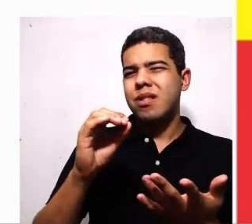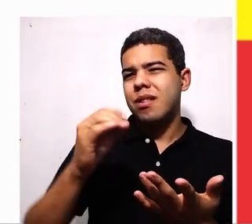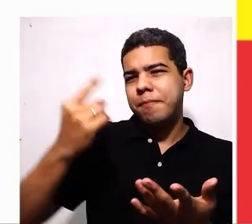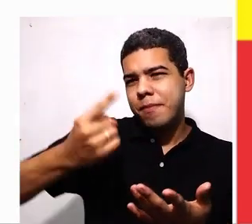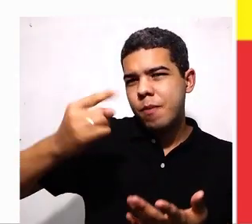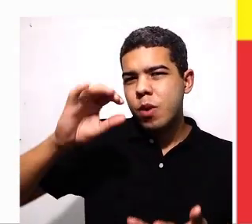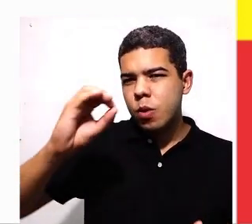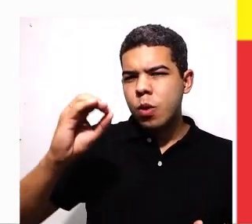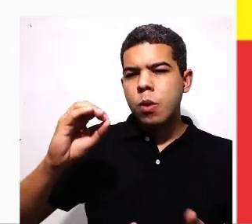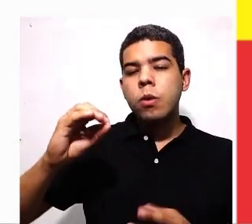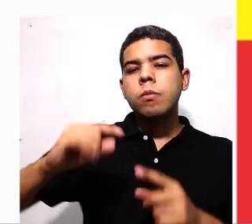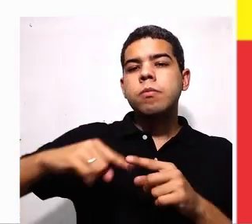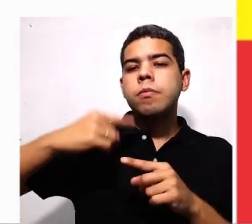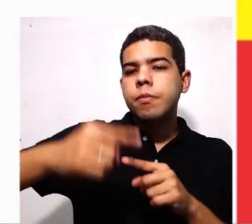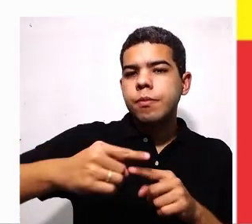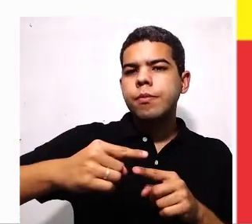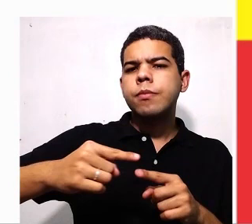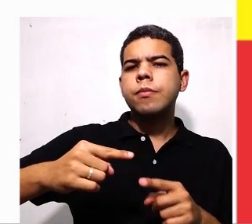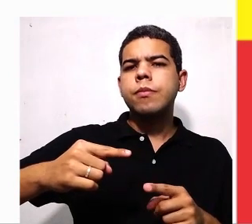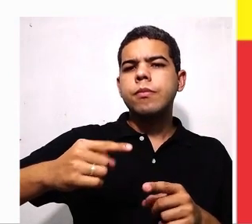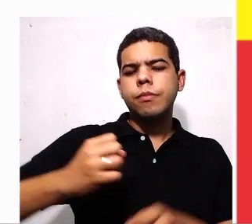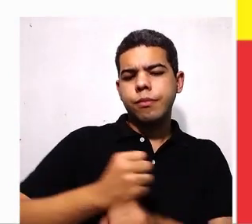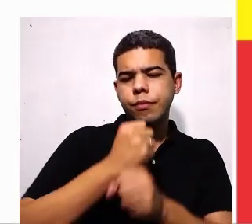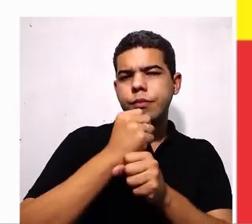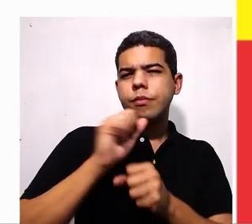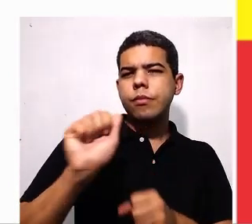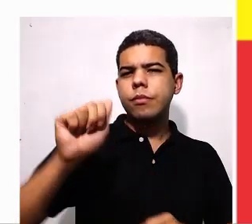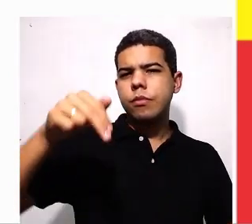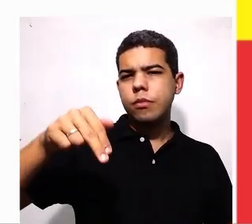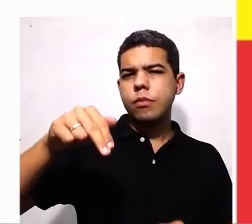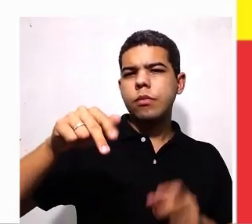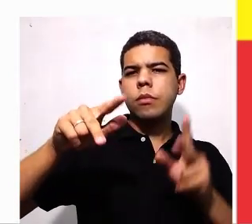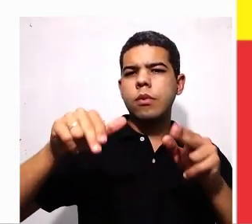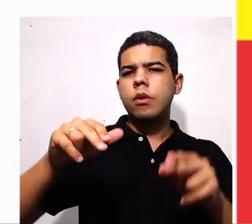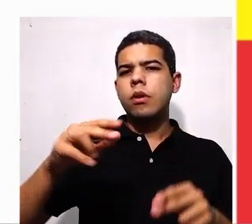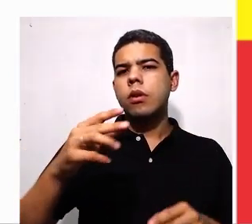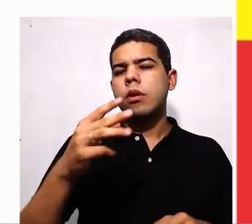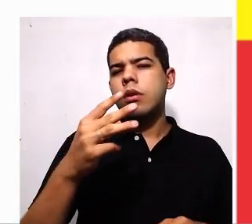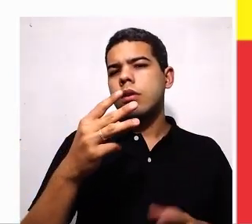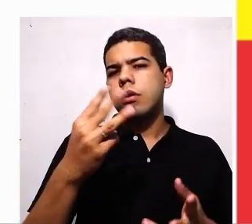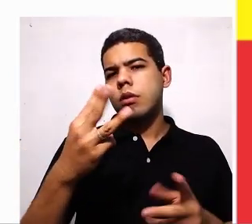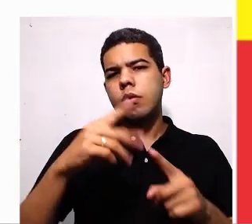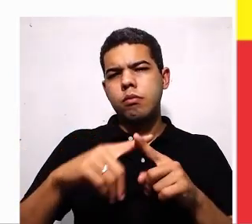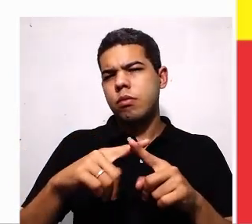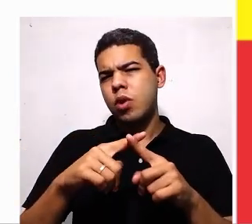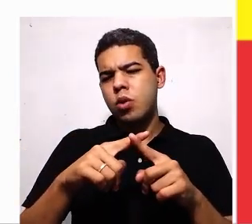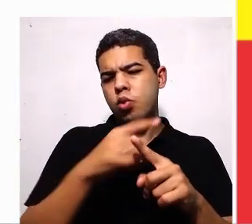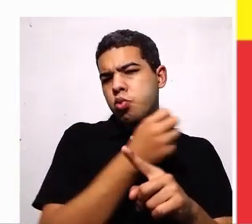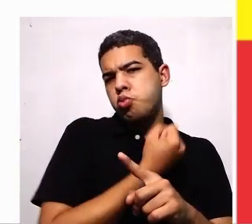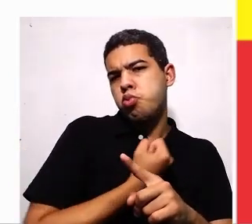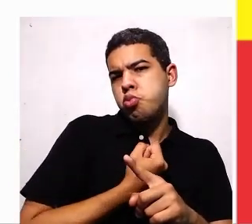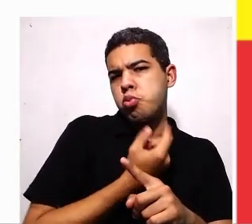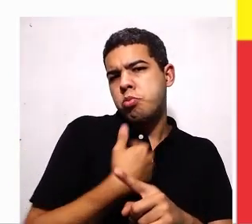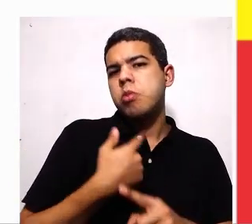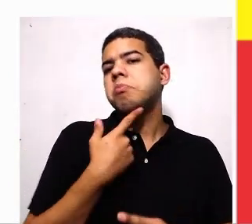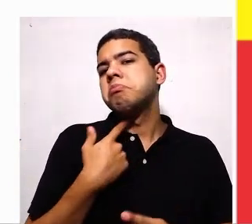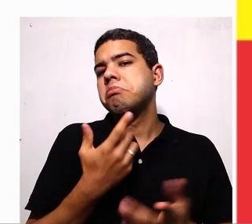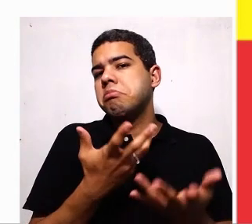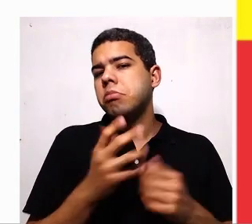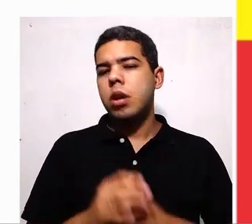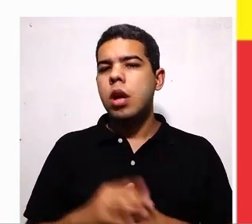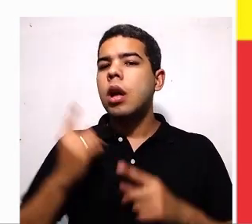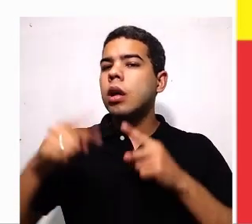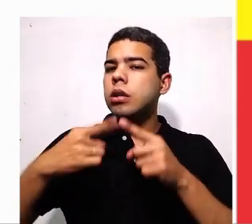ser 0. Depois eu vou construir a n igual a 3 vezes o número que eu quero. E depois eu vou ver,